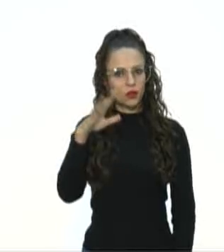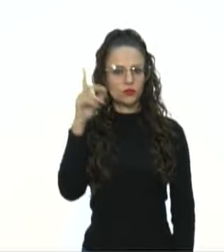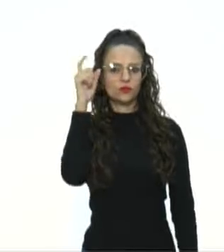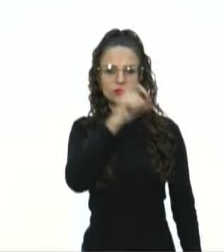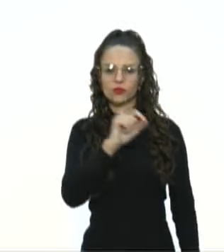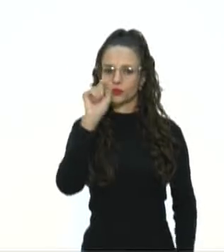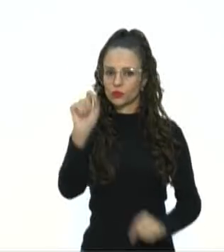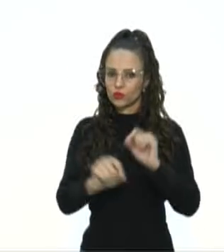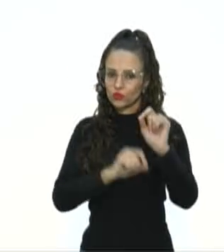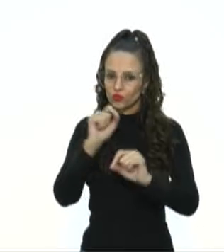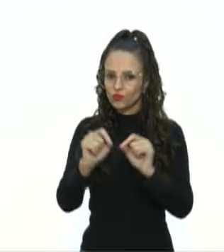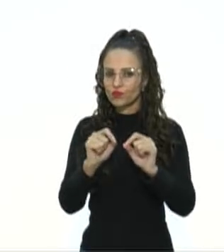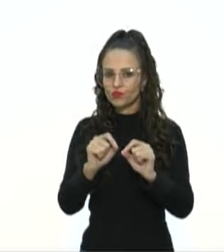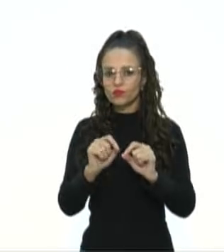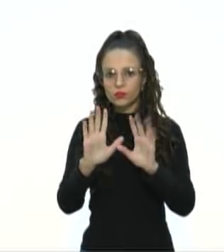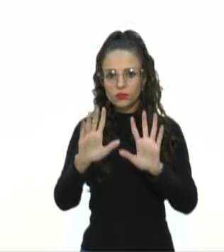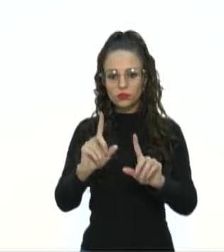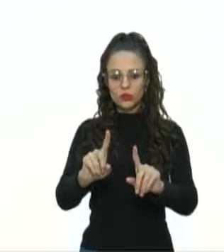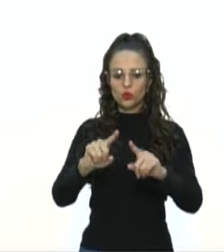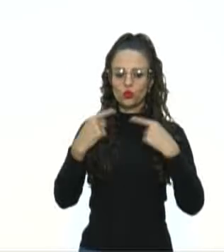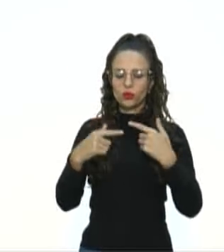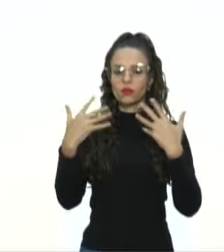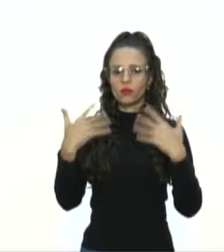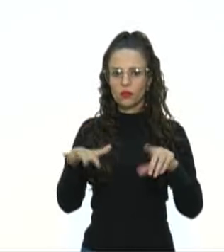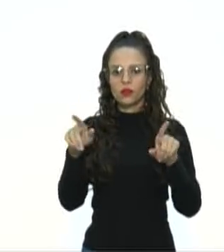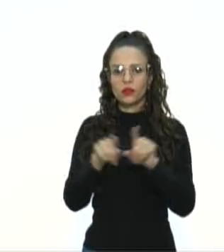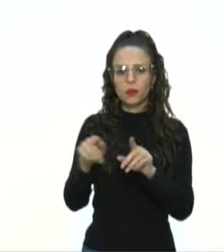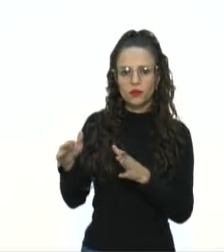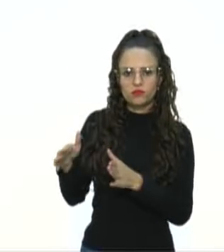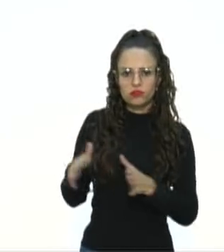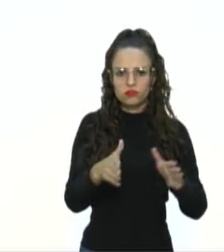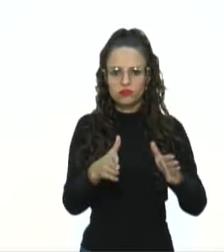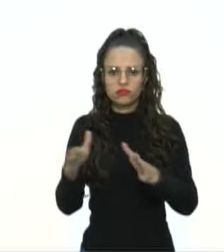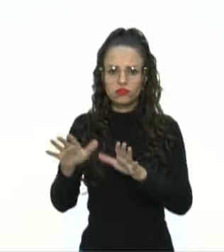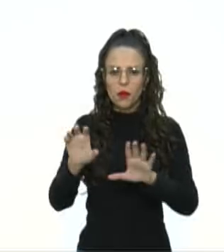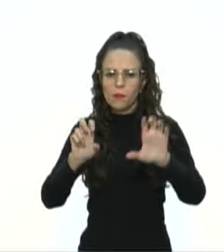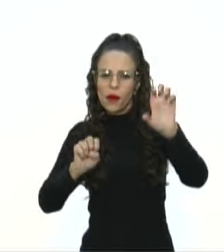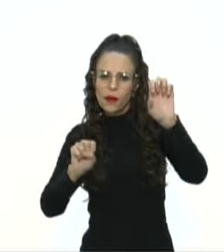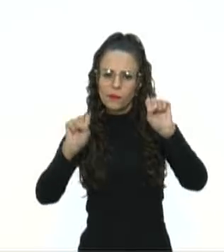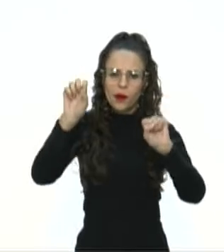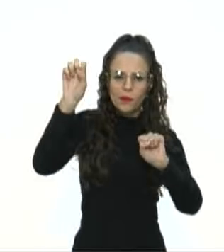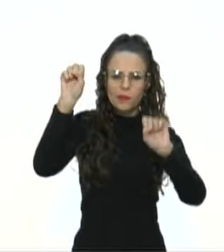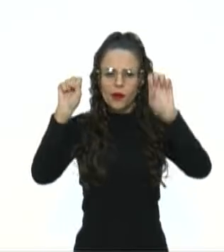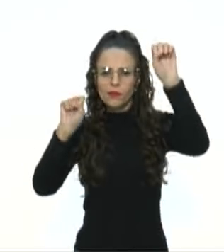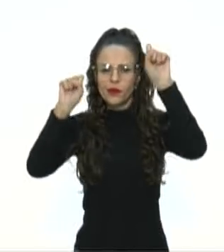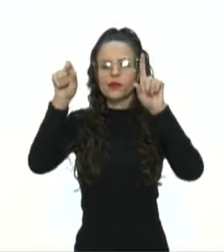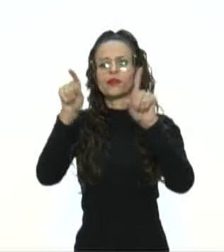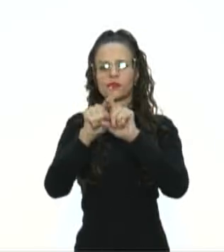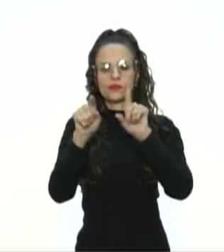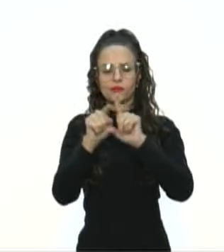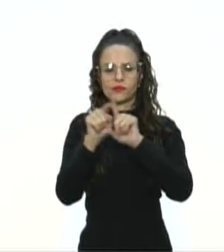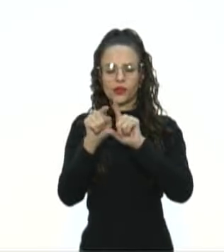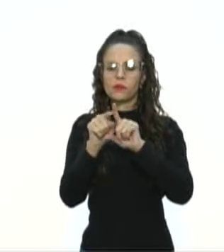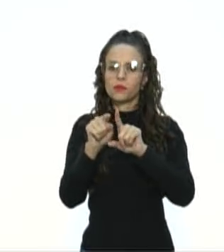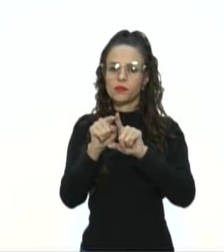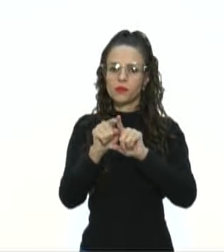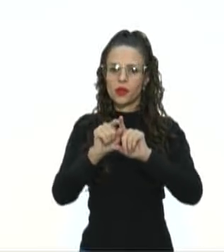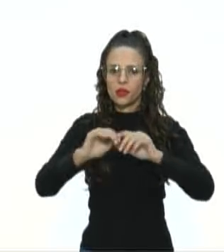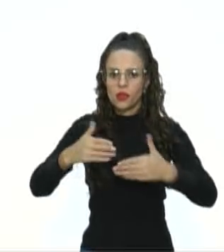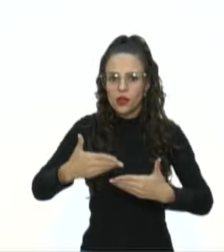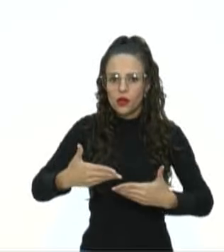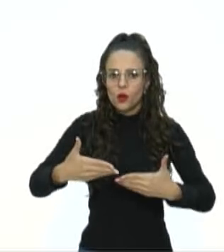são que são desafiadores, além das trilhas, englobam paredes de escalada para chegar até as plataformas e